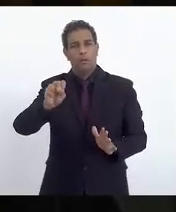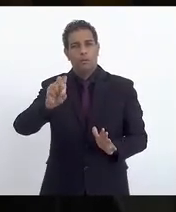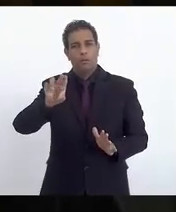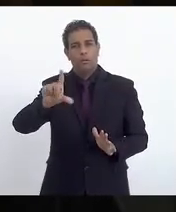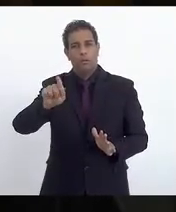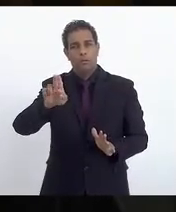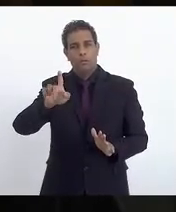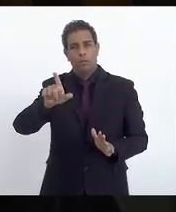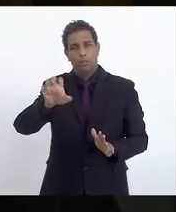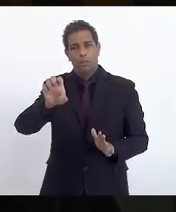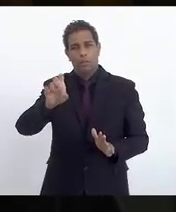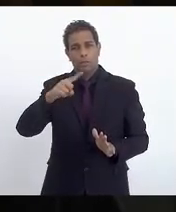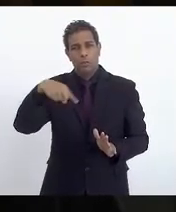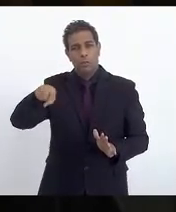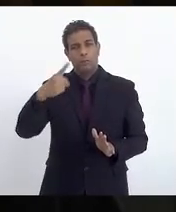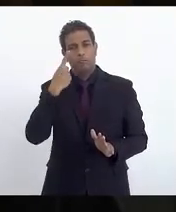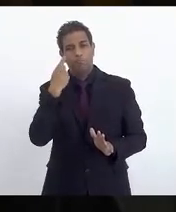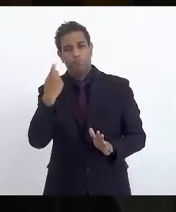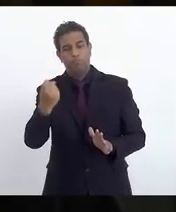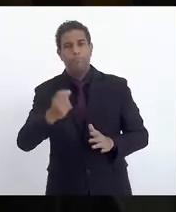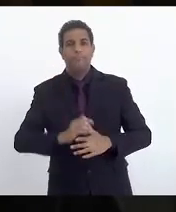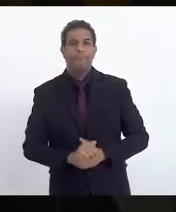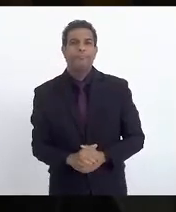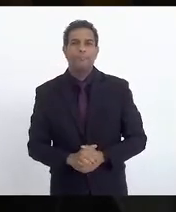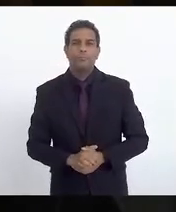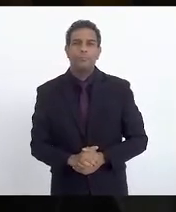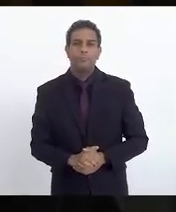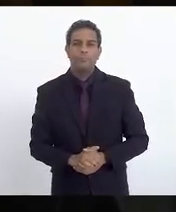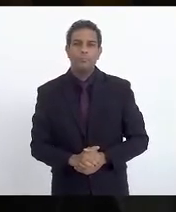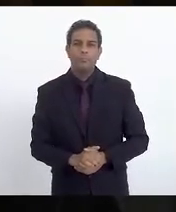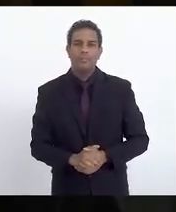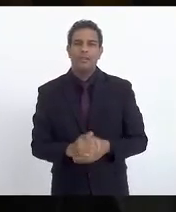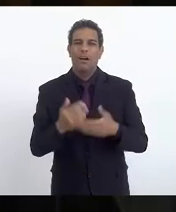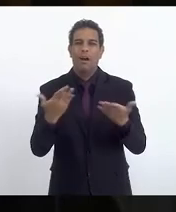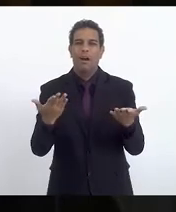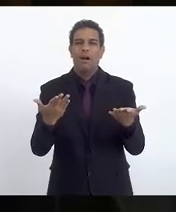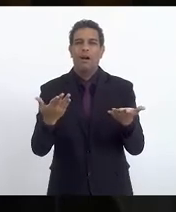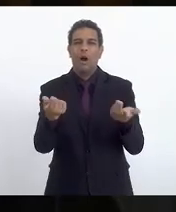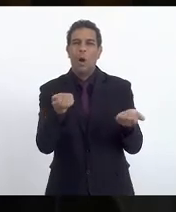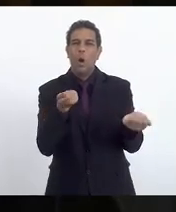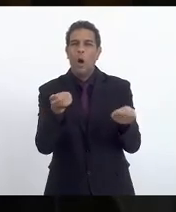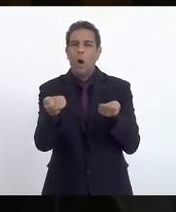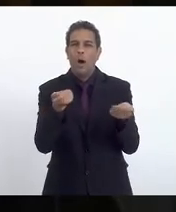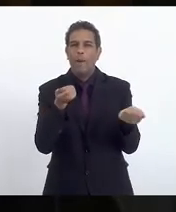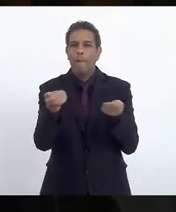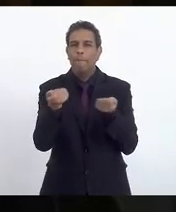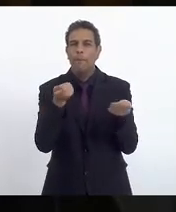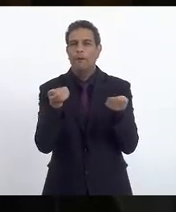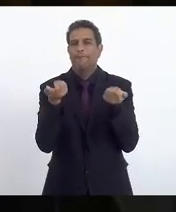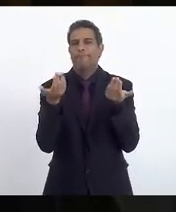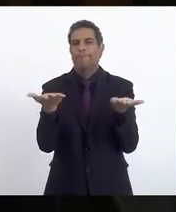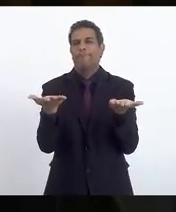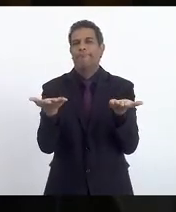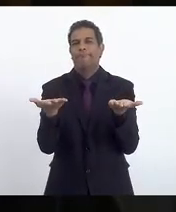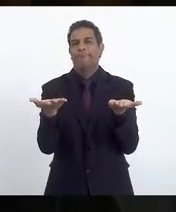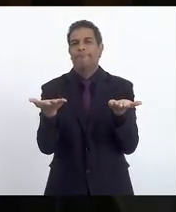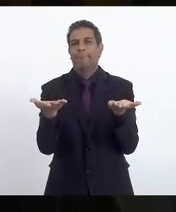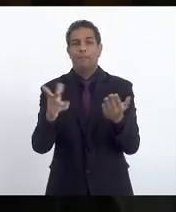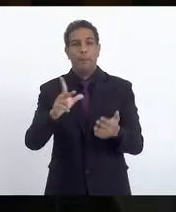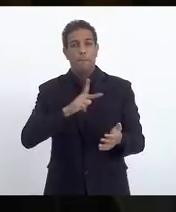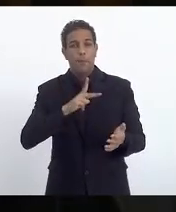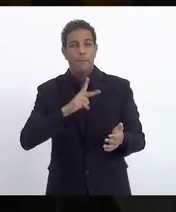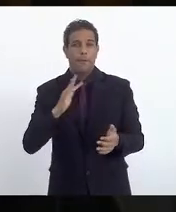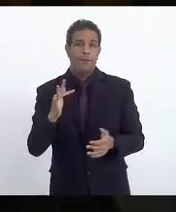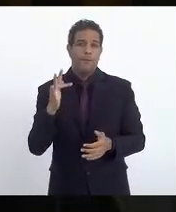e cogitar o pecado já tá na cogitação da